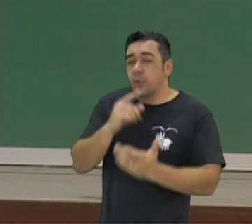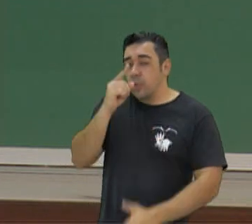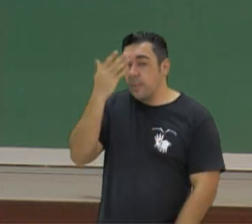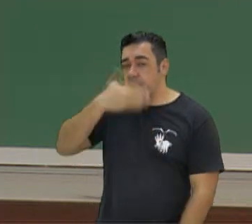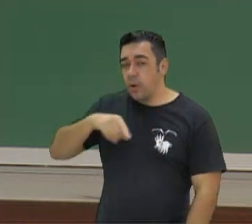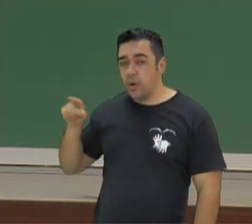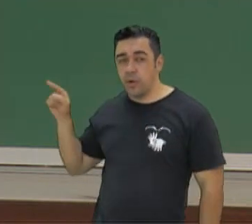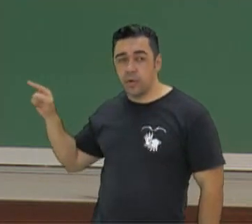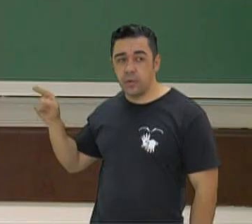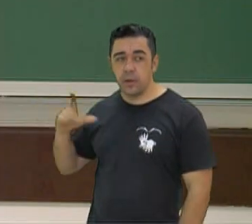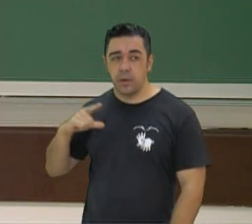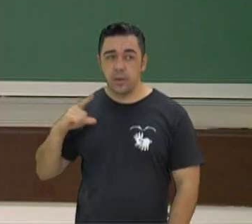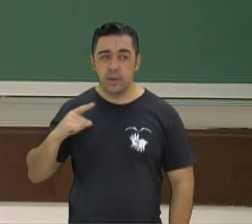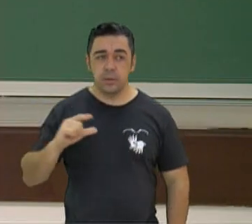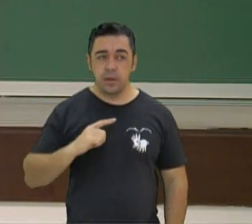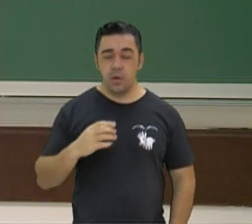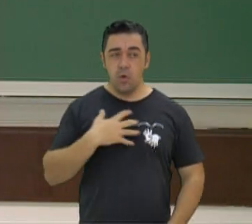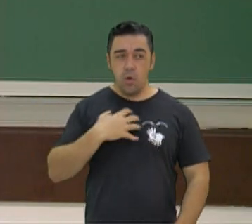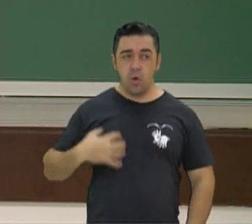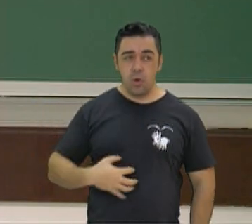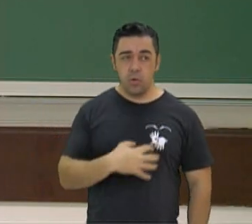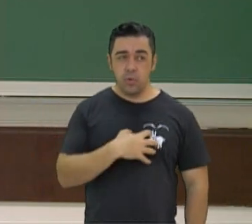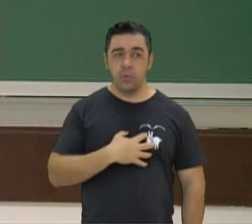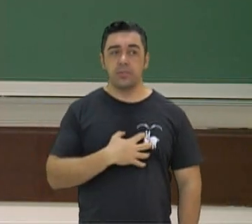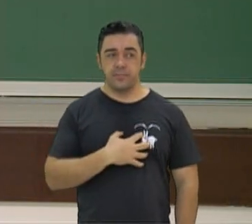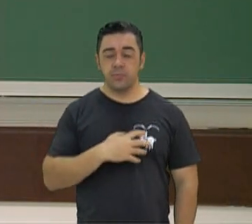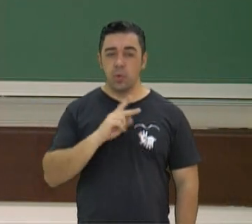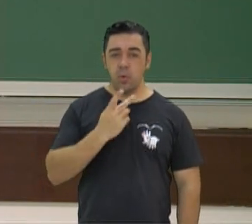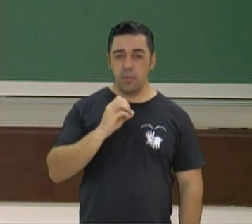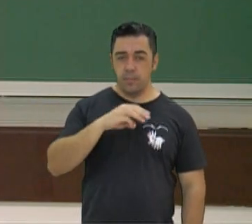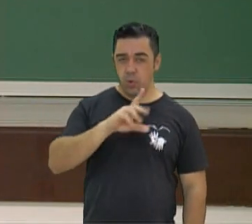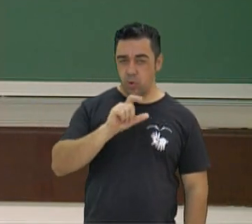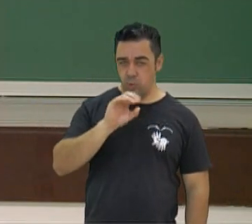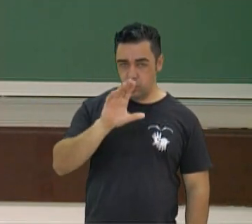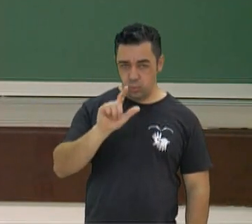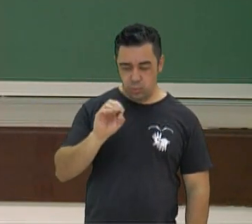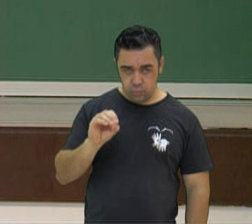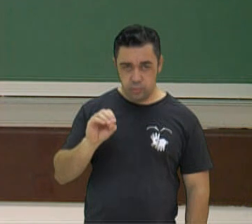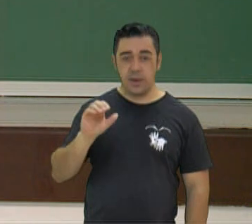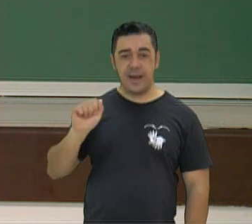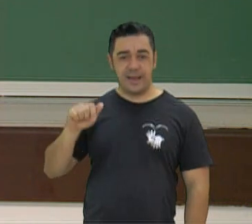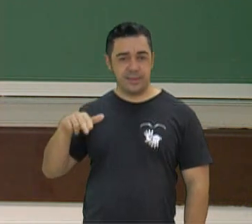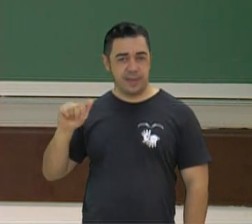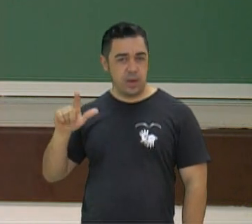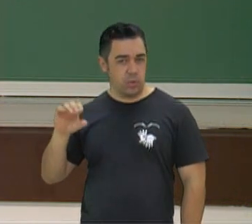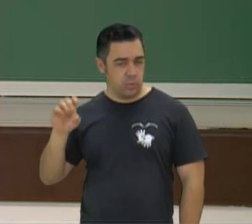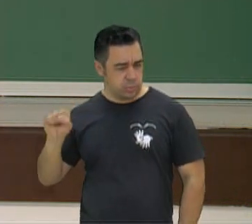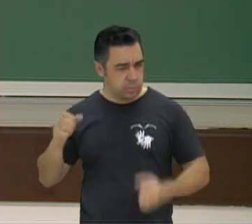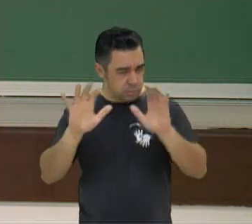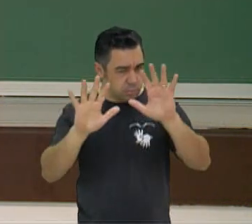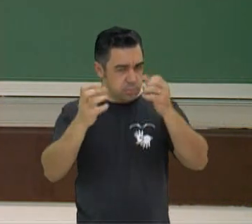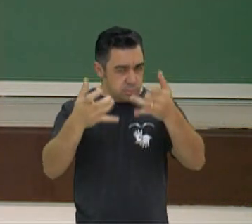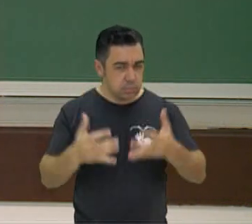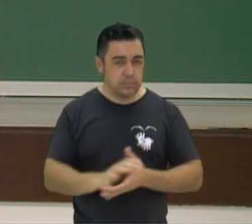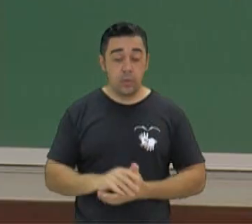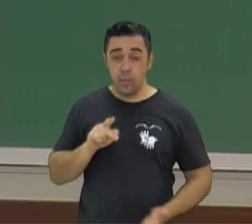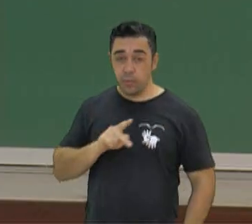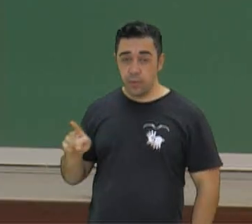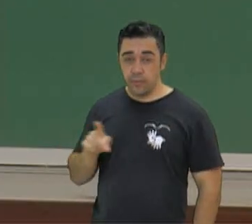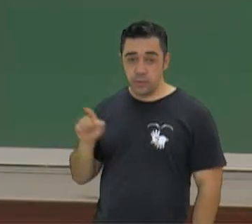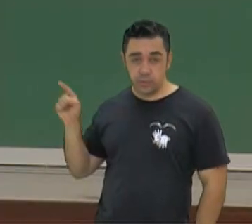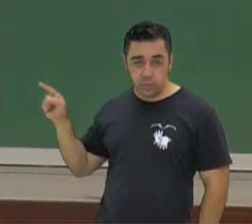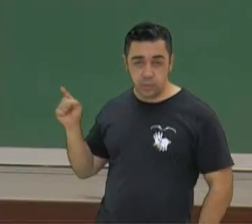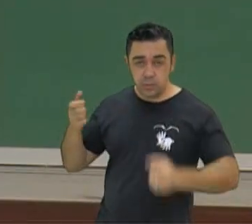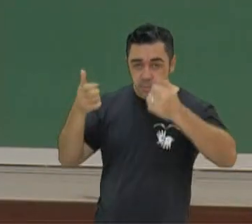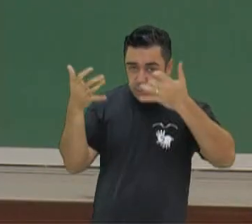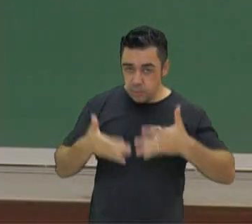aqui dos órgãos homólogos e análogos que a gente vai ver na próxima aula, tudo bem? Então, a gente ainda vai falar disso, não se preocupe. O professor Jorge deu a última aula, e